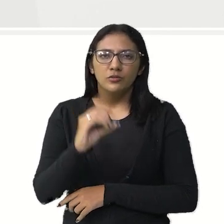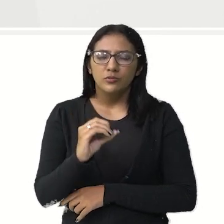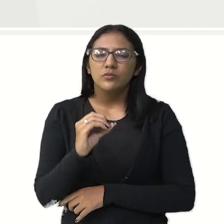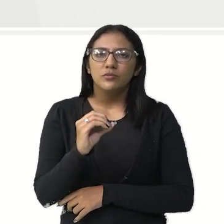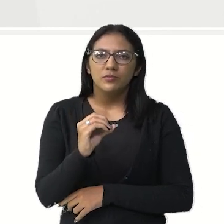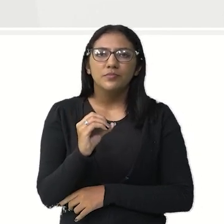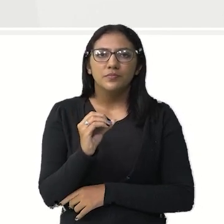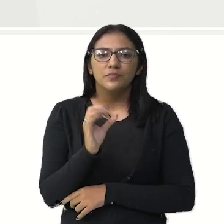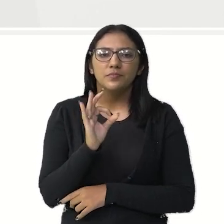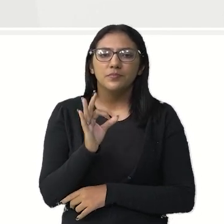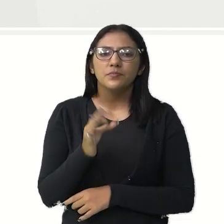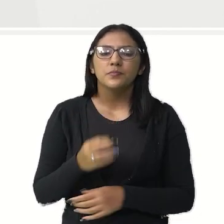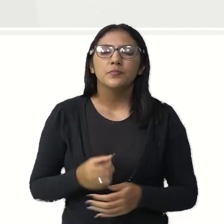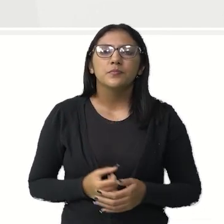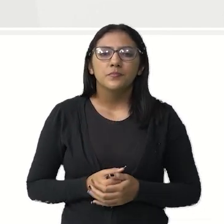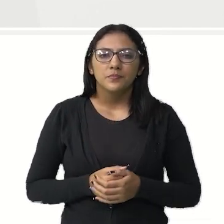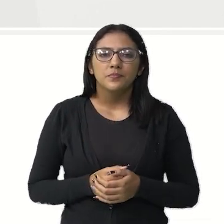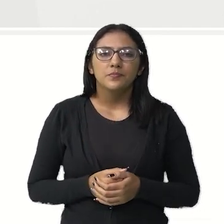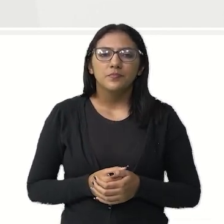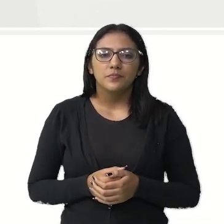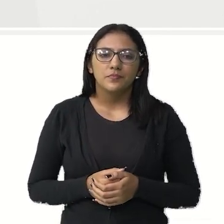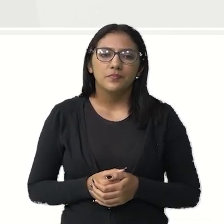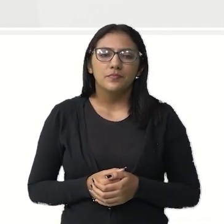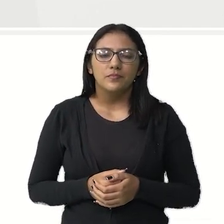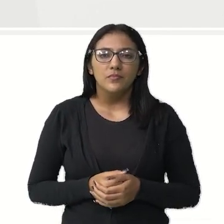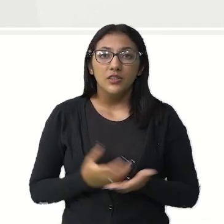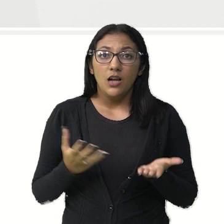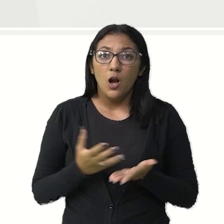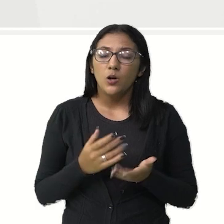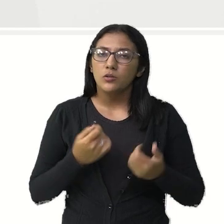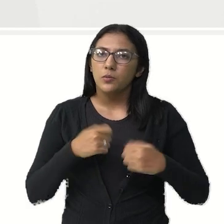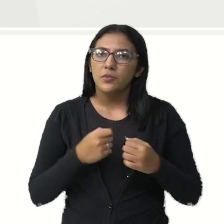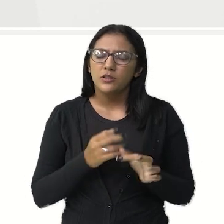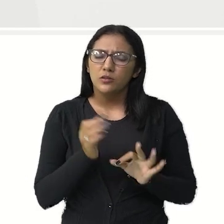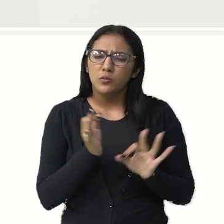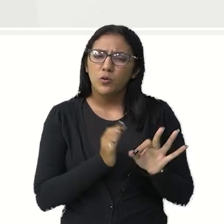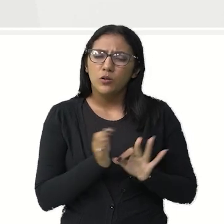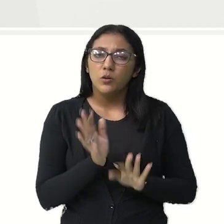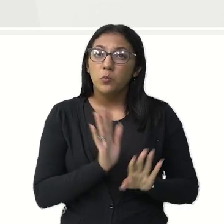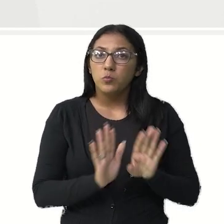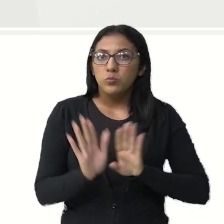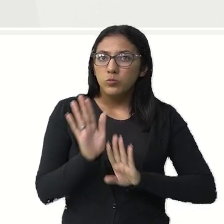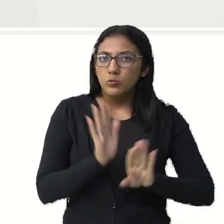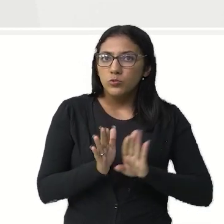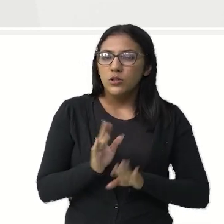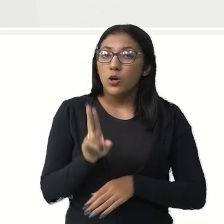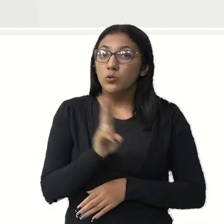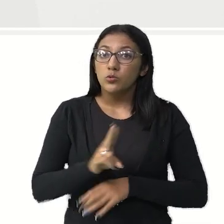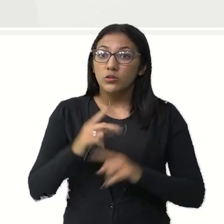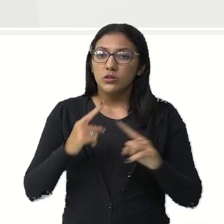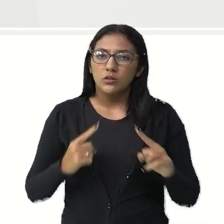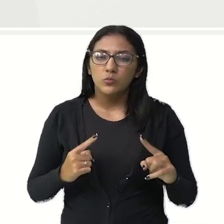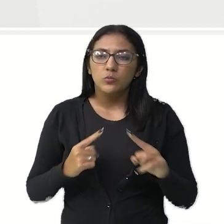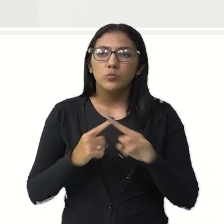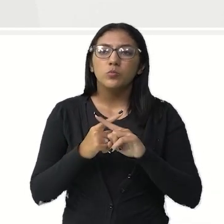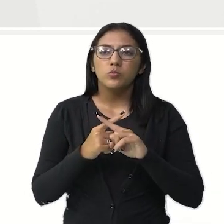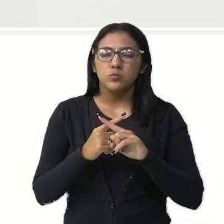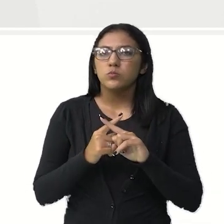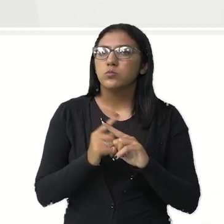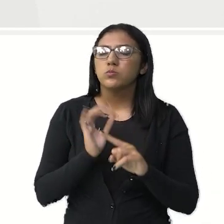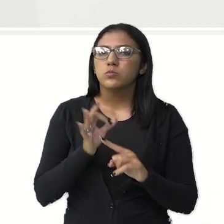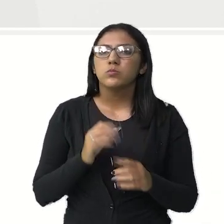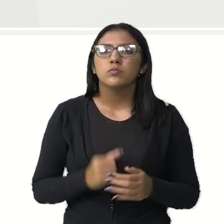proporcionais, né? E aí nós temos então que tomar um cuidadinho na hora de aplicar aqui a regra de 3, tá